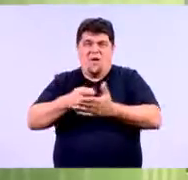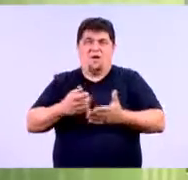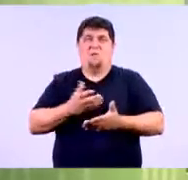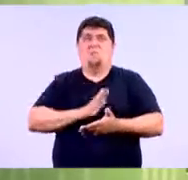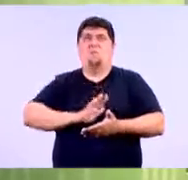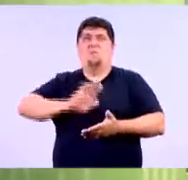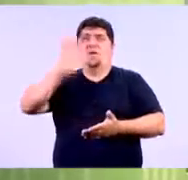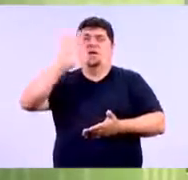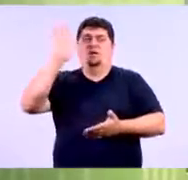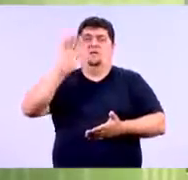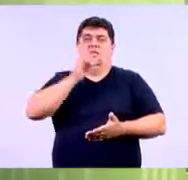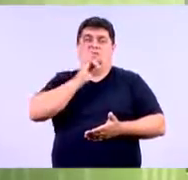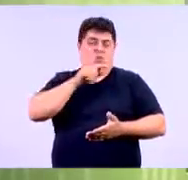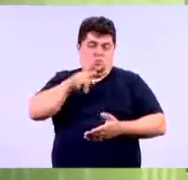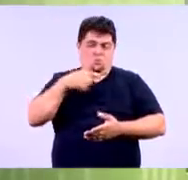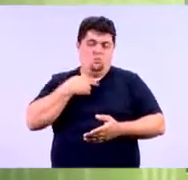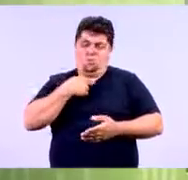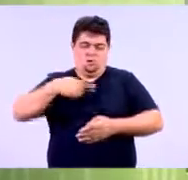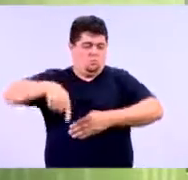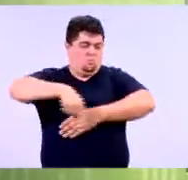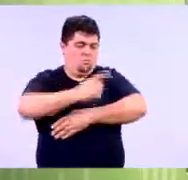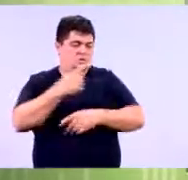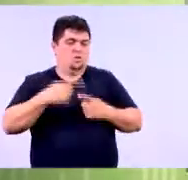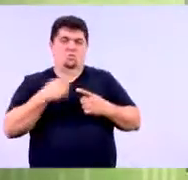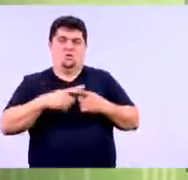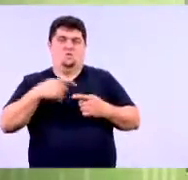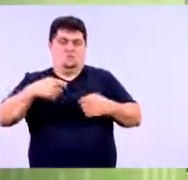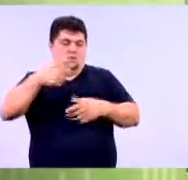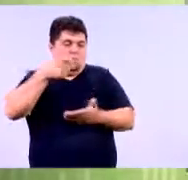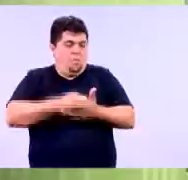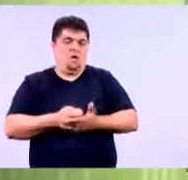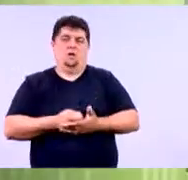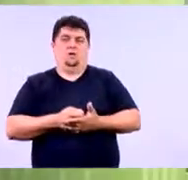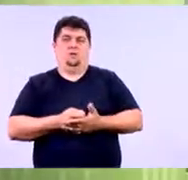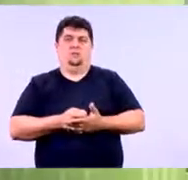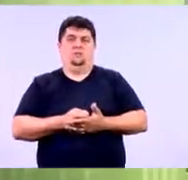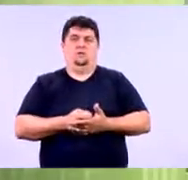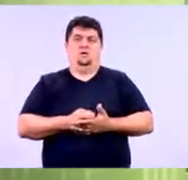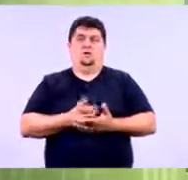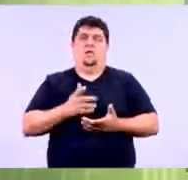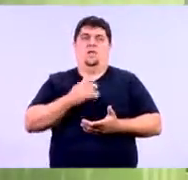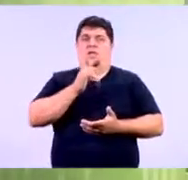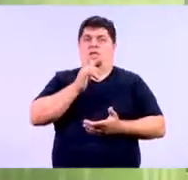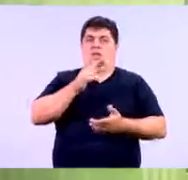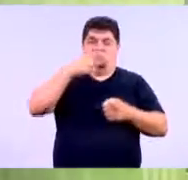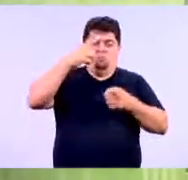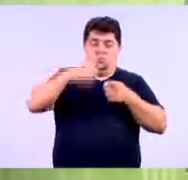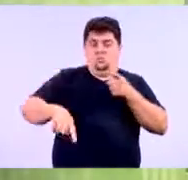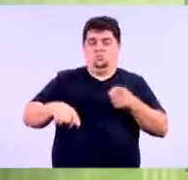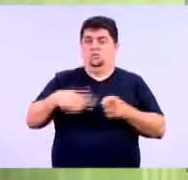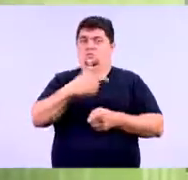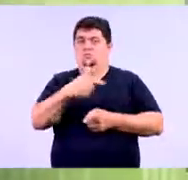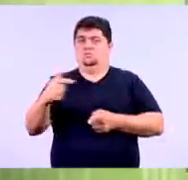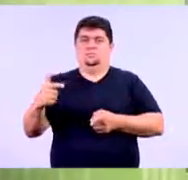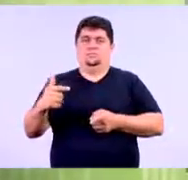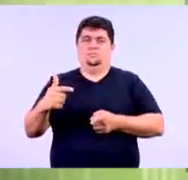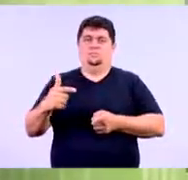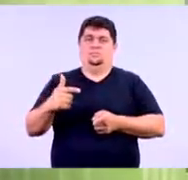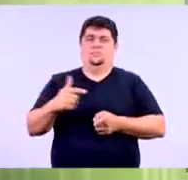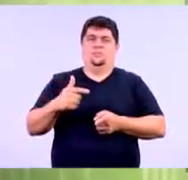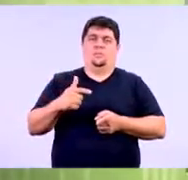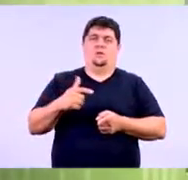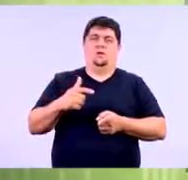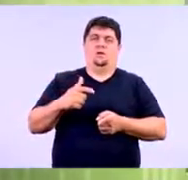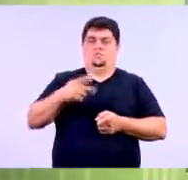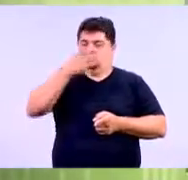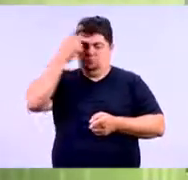contribuinte ou de mercadorias, porque não é uma proibição, como eu já havia dito, não é uma proibição nem